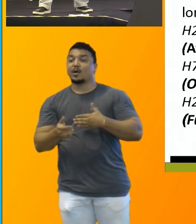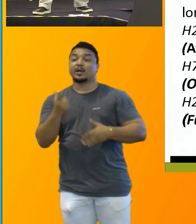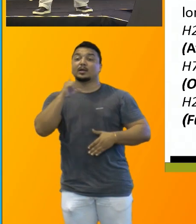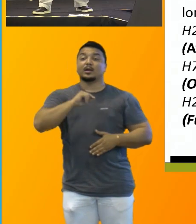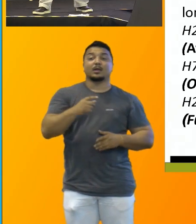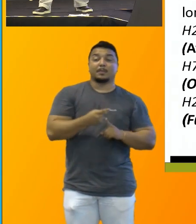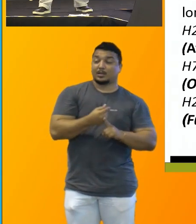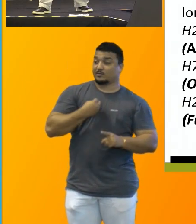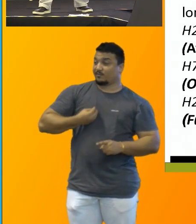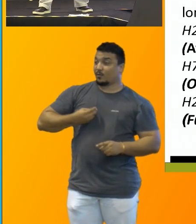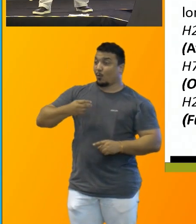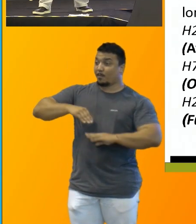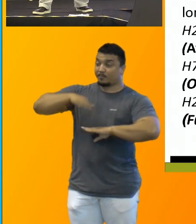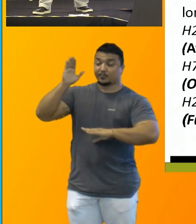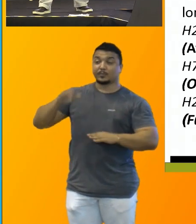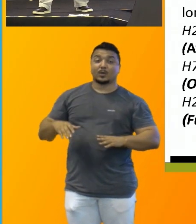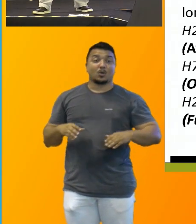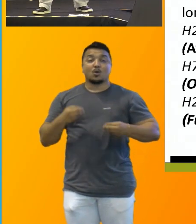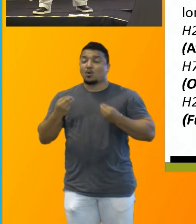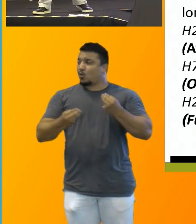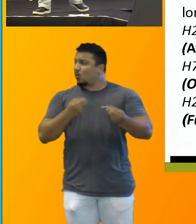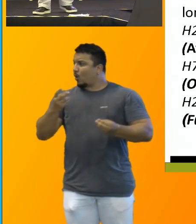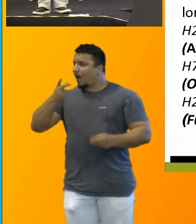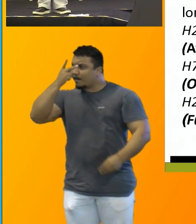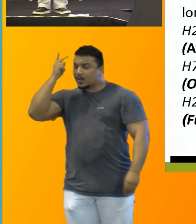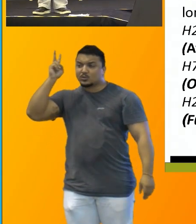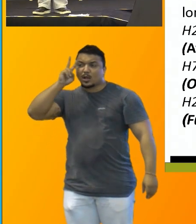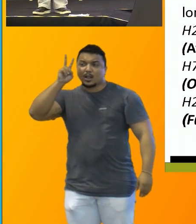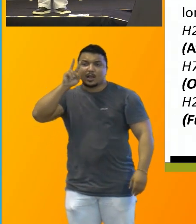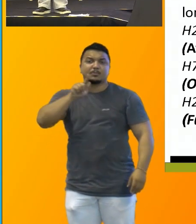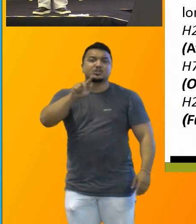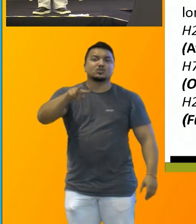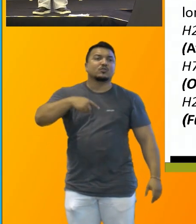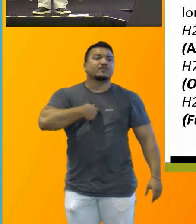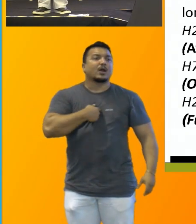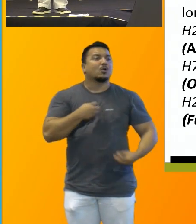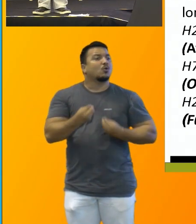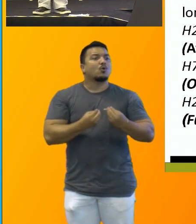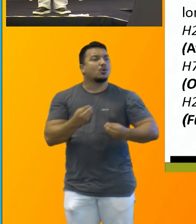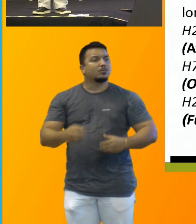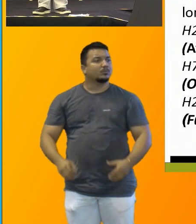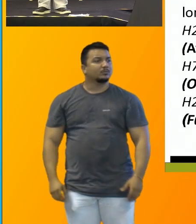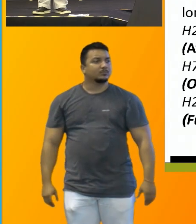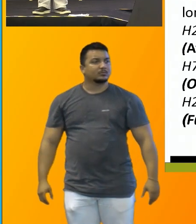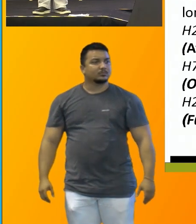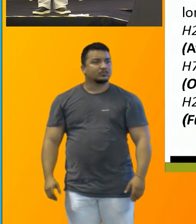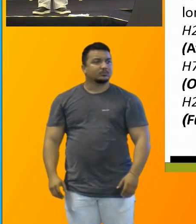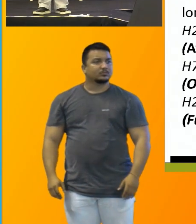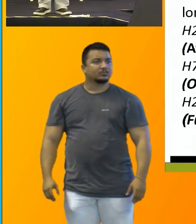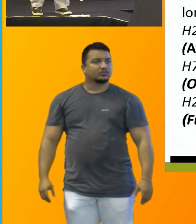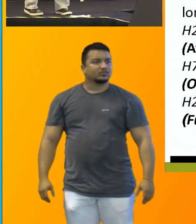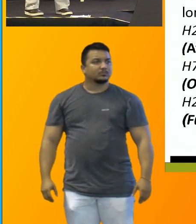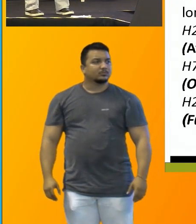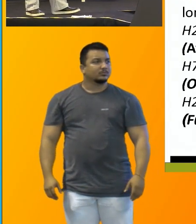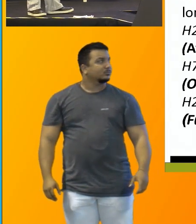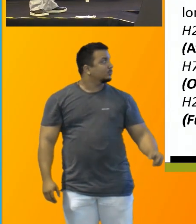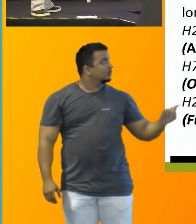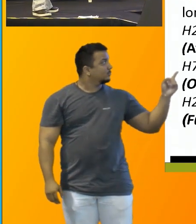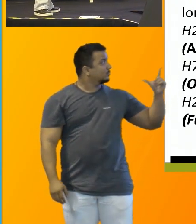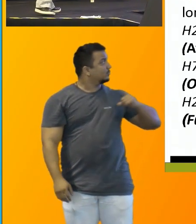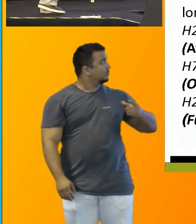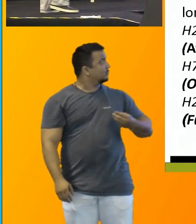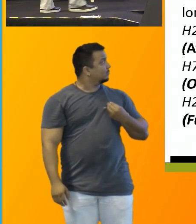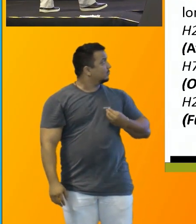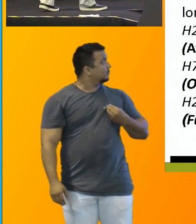mais tempo de vida, como as pessoas lembram de Vargas ainda hoje? Eu não ouvi, está escrito, hein?